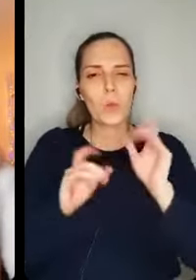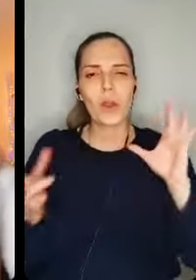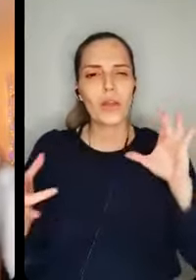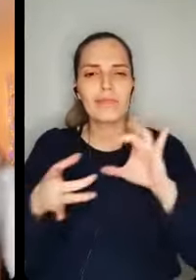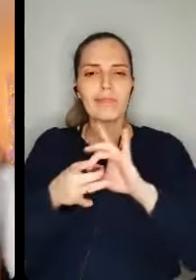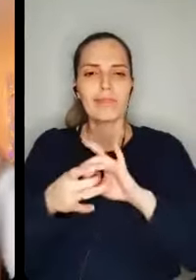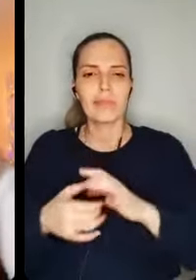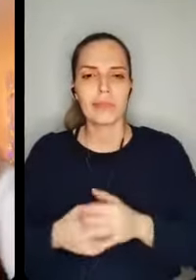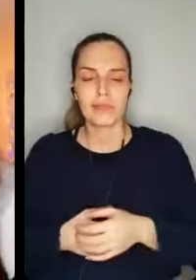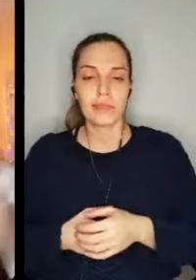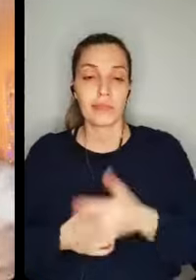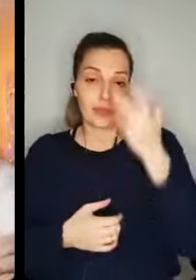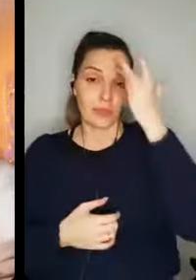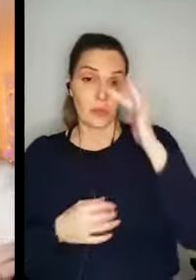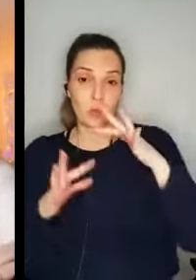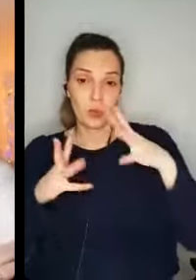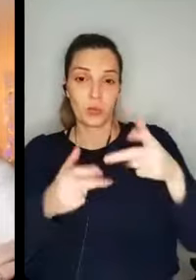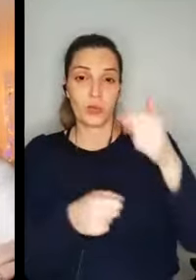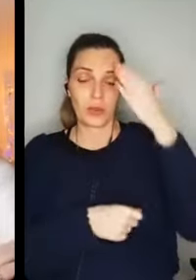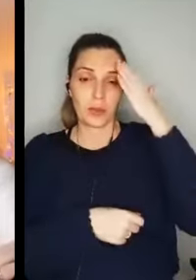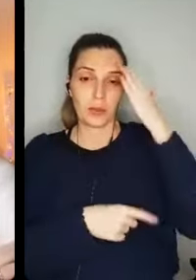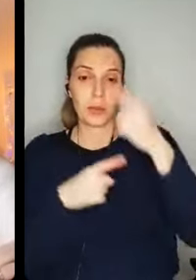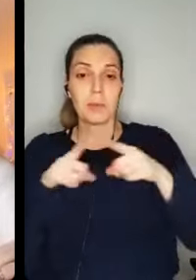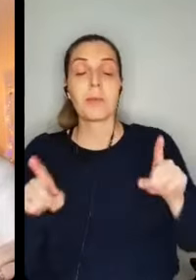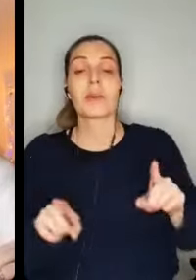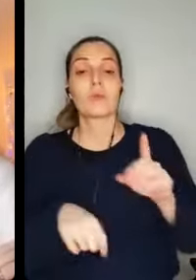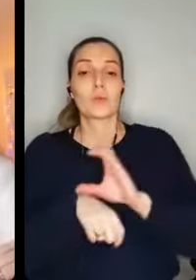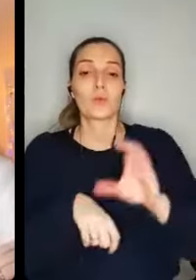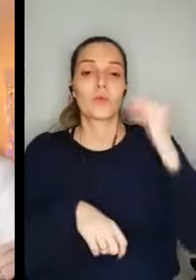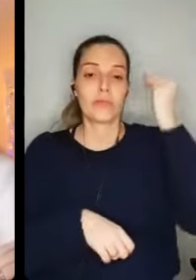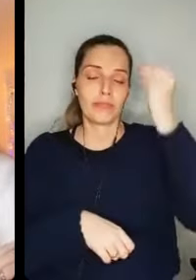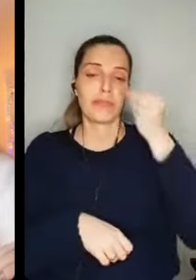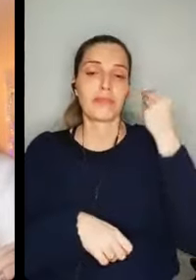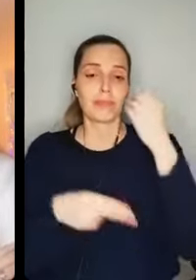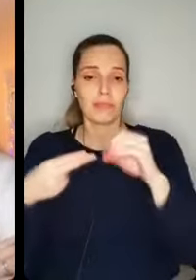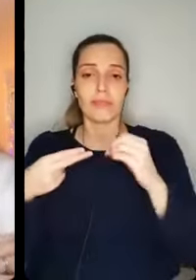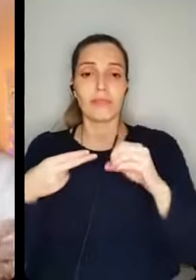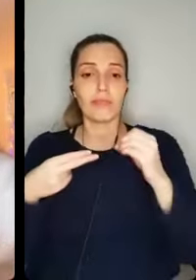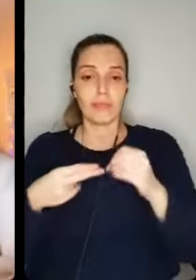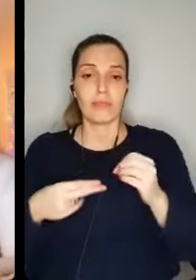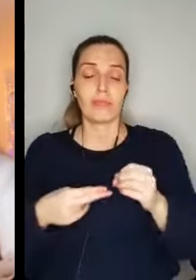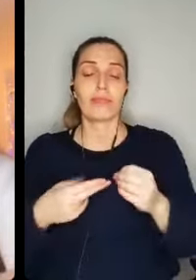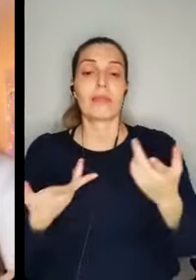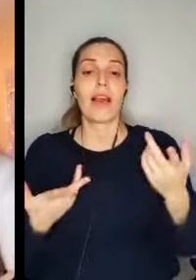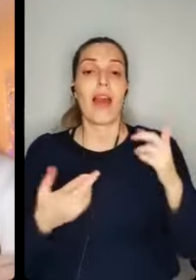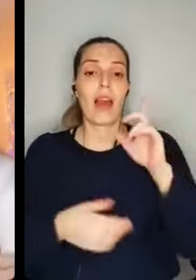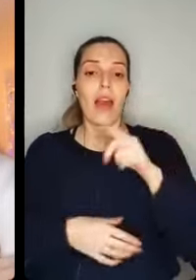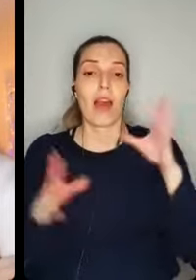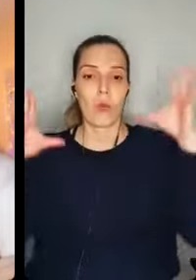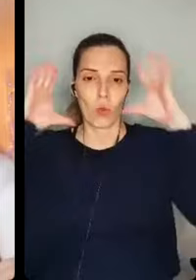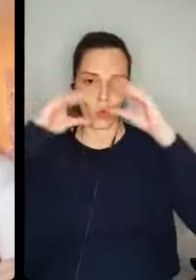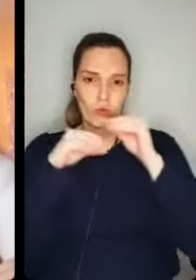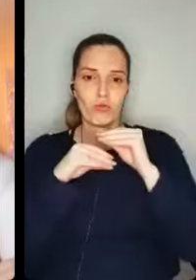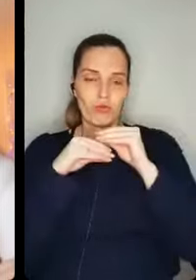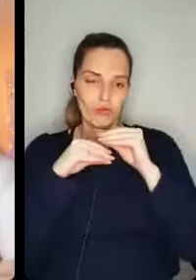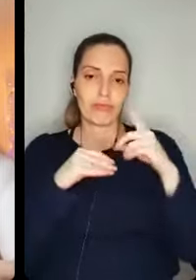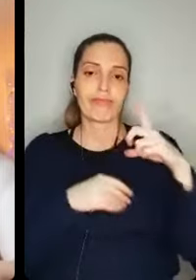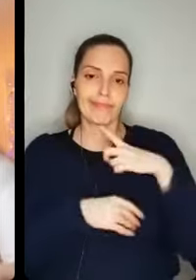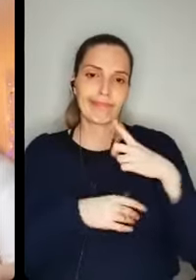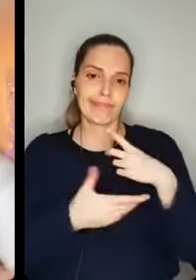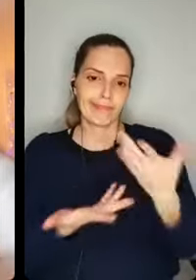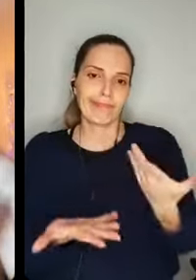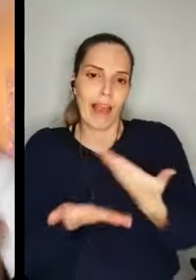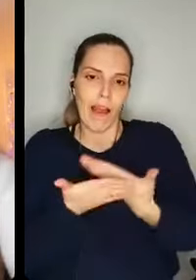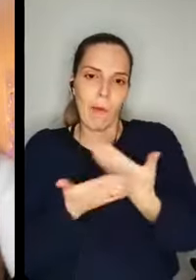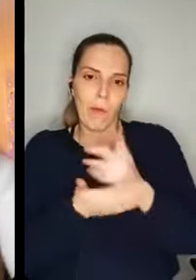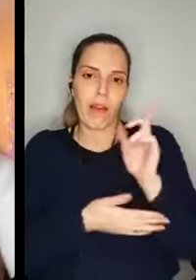Eu não sei se todos sabem, né, mas o curso de psicologia da UFSPA é noturno, então tem essa questão, assim, de que as aulas são à